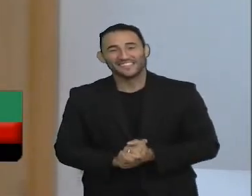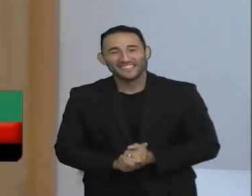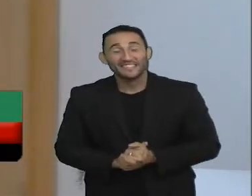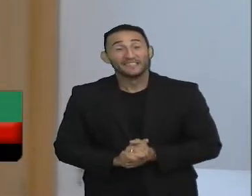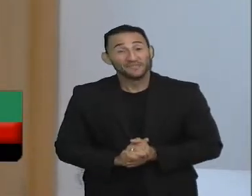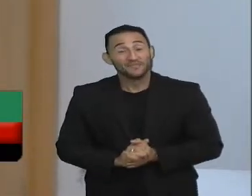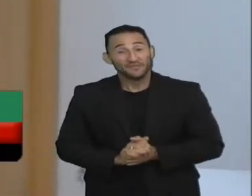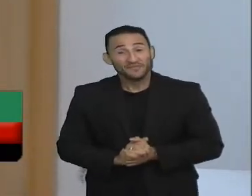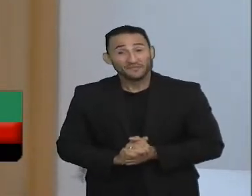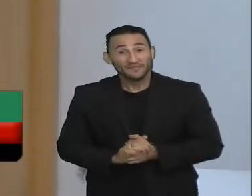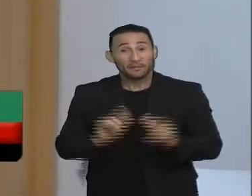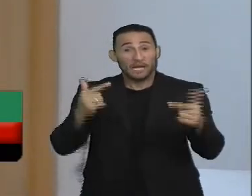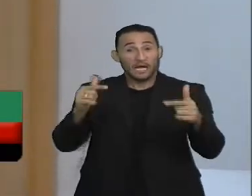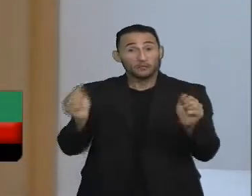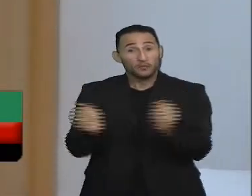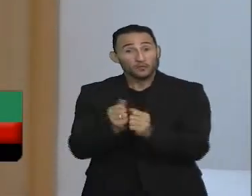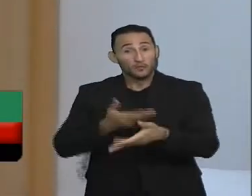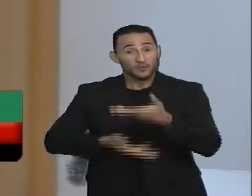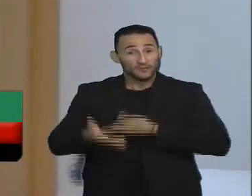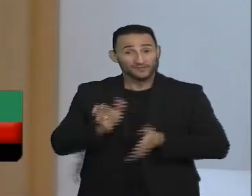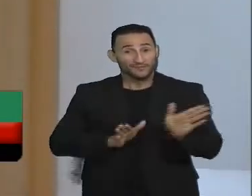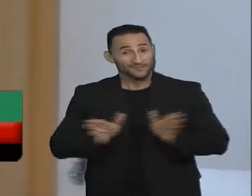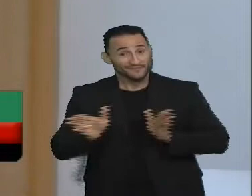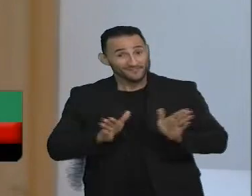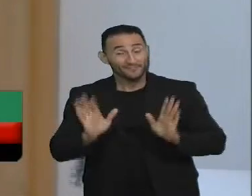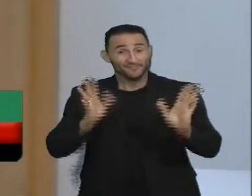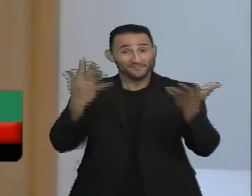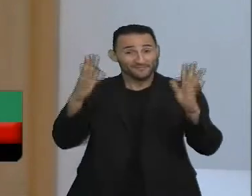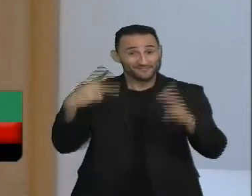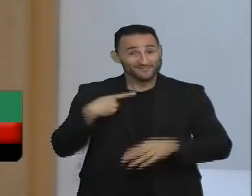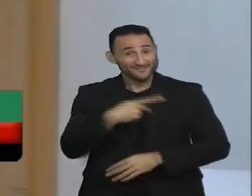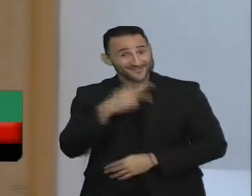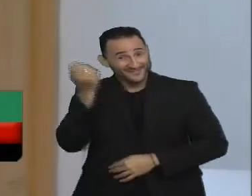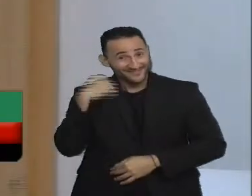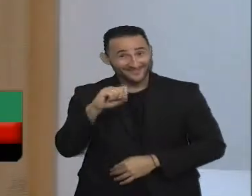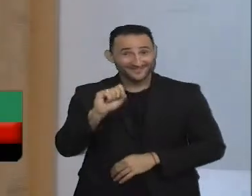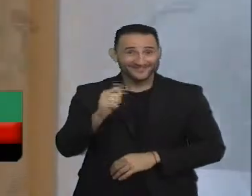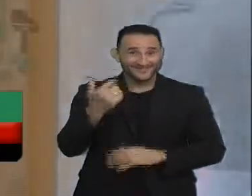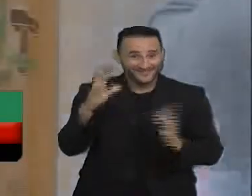mandato que ela se encontra aqui. Parabéns, pastora. Deus abençoe. Muito obrigado.